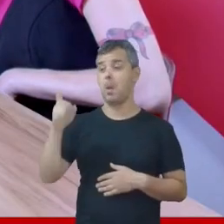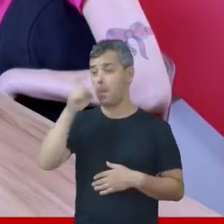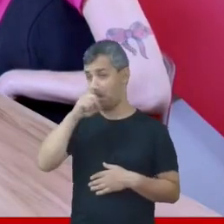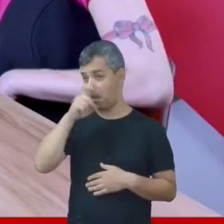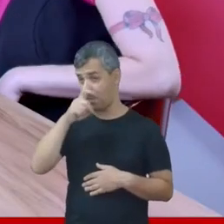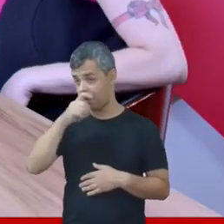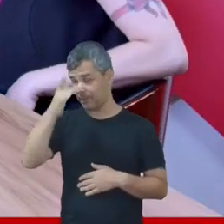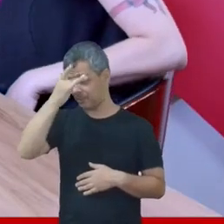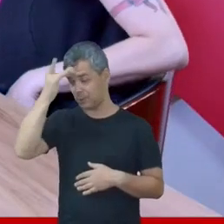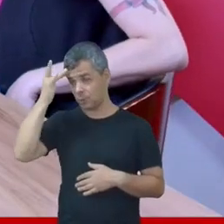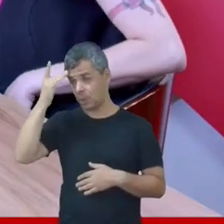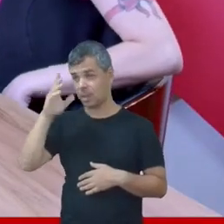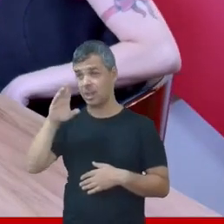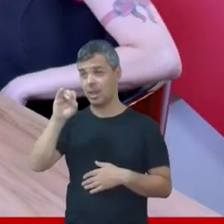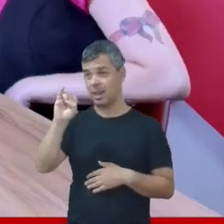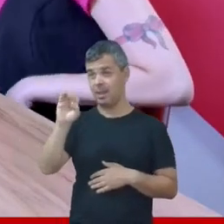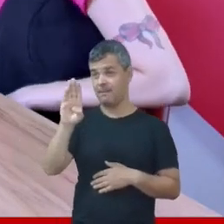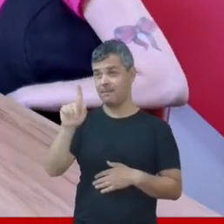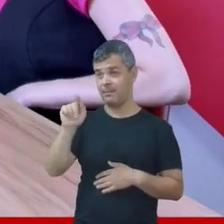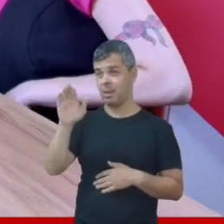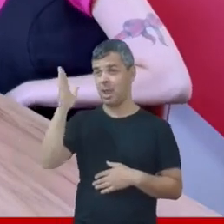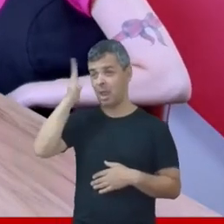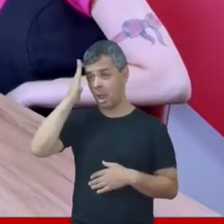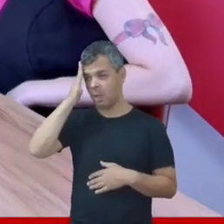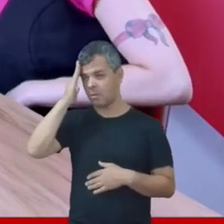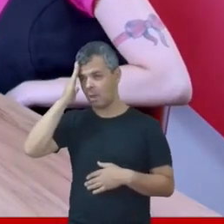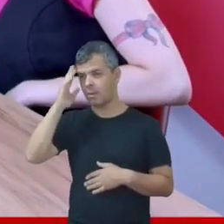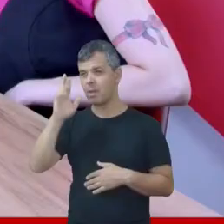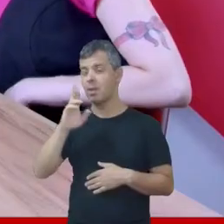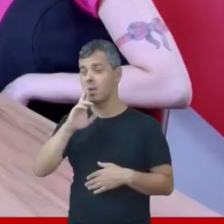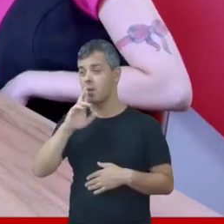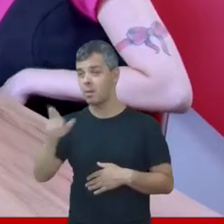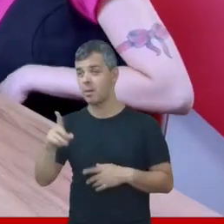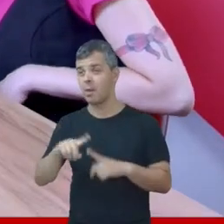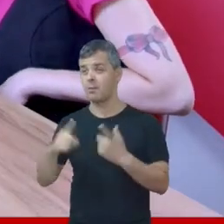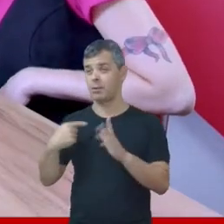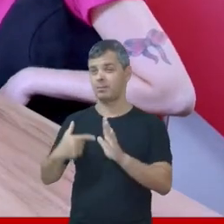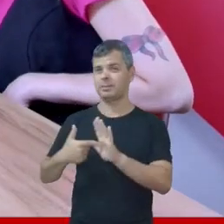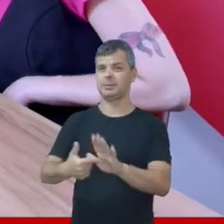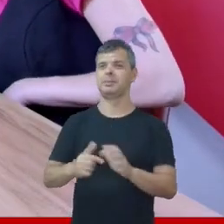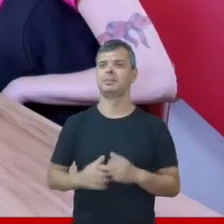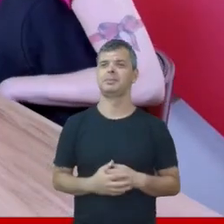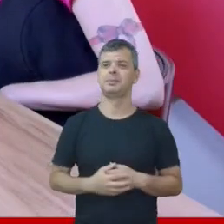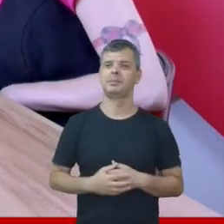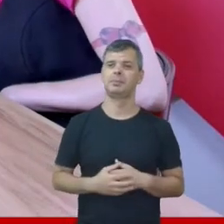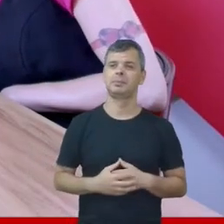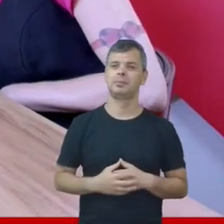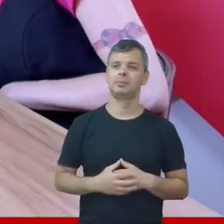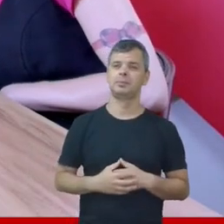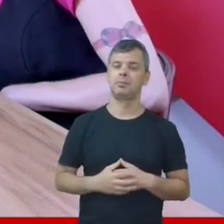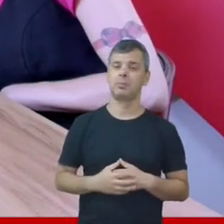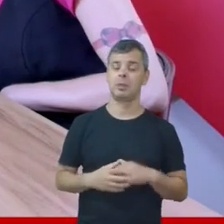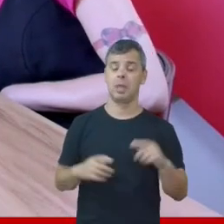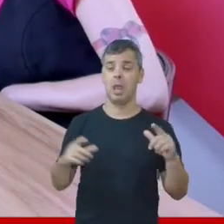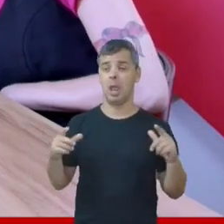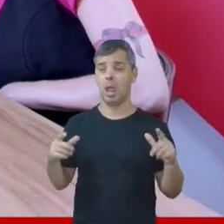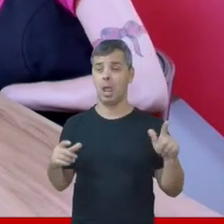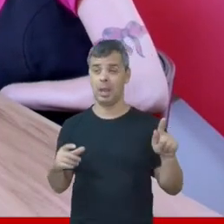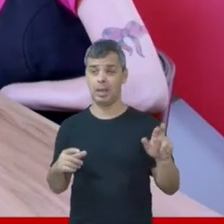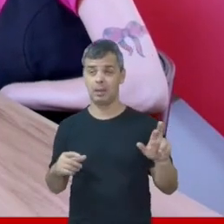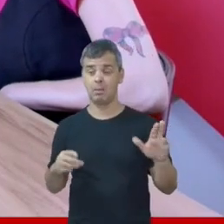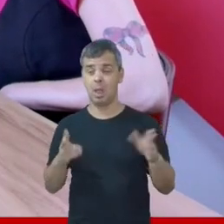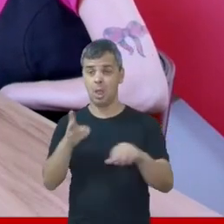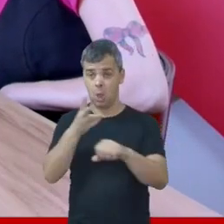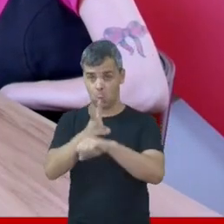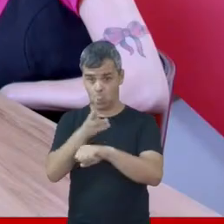IBGE. Elas sabem. Elas sabem quando você vê. Elas podem te desmascarar. Elas sabem. Gabriel, tu sabia que a gente tem um WhatsApp